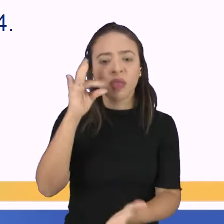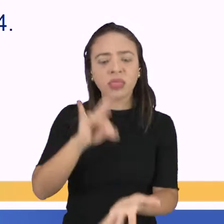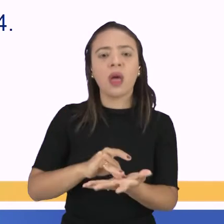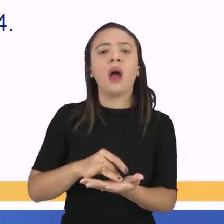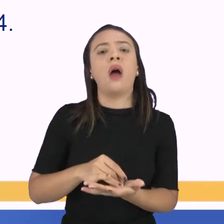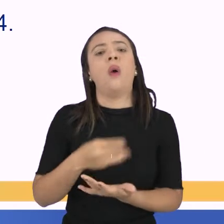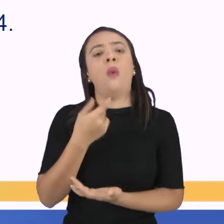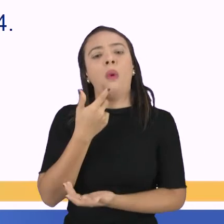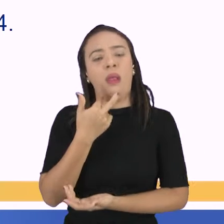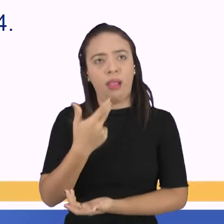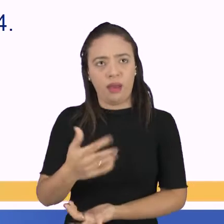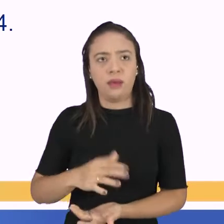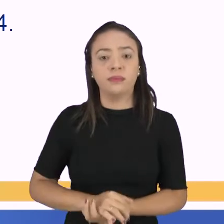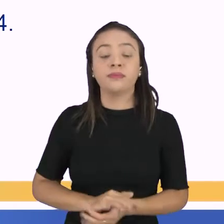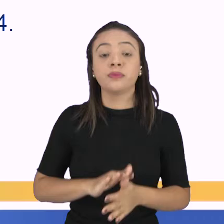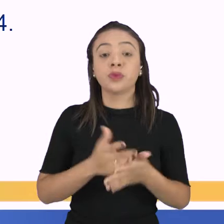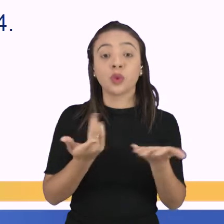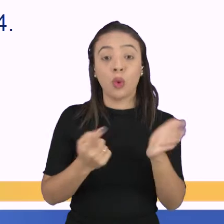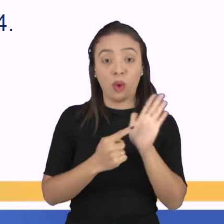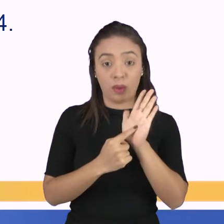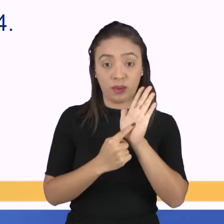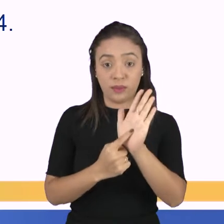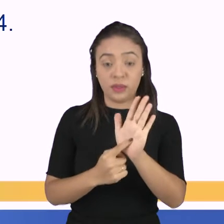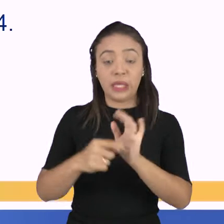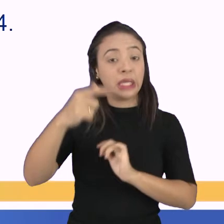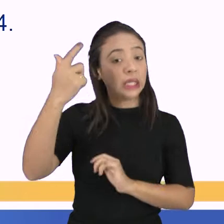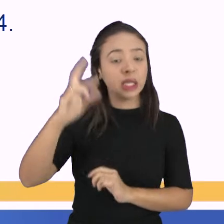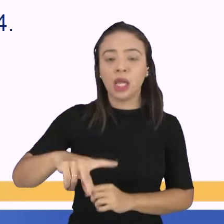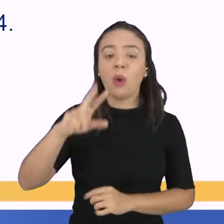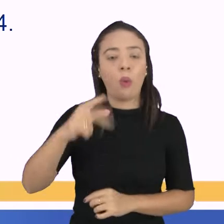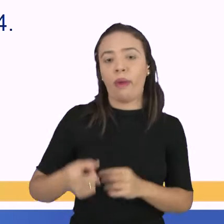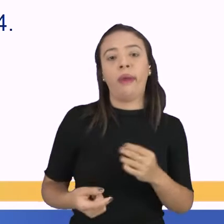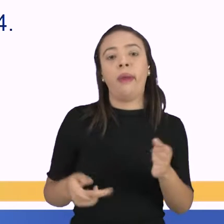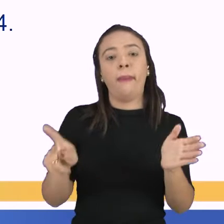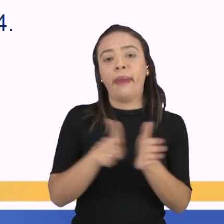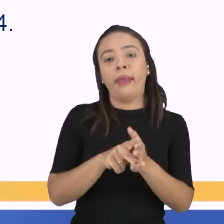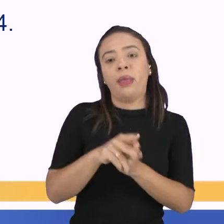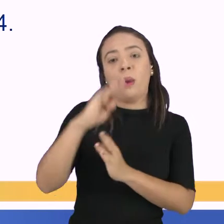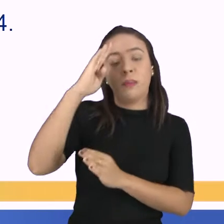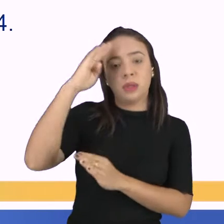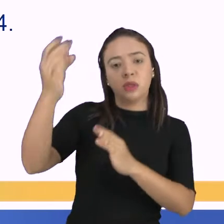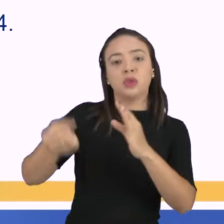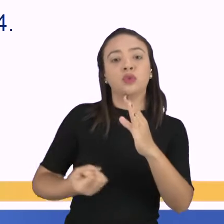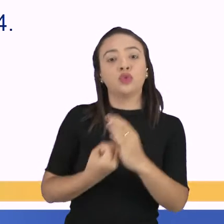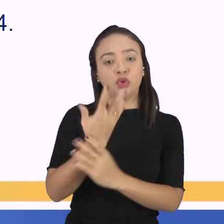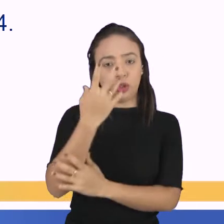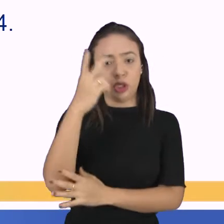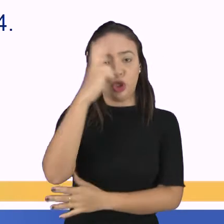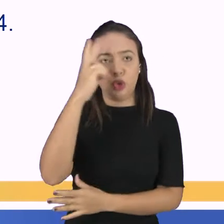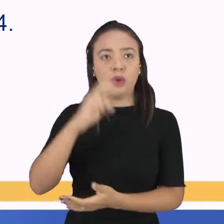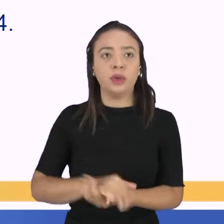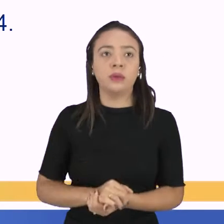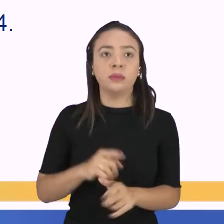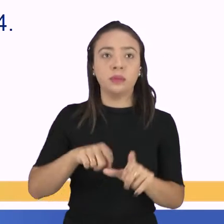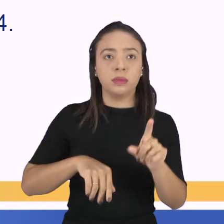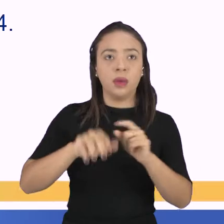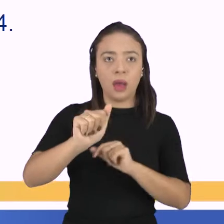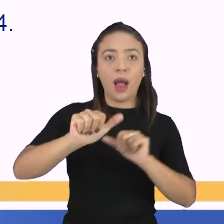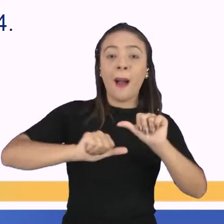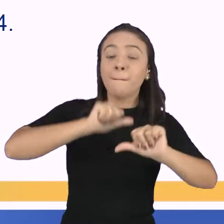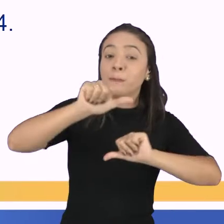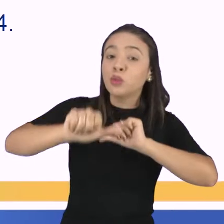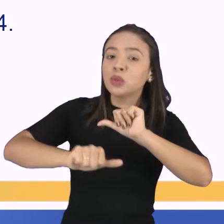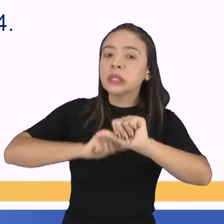dessas opções aí abaixo não faz parte dos marcos do inglês moderno? Letra A. A grande mudança vocálica, onde a pronúncia das